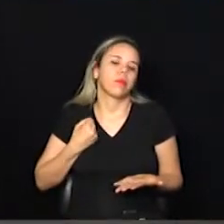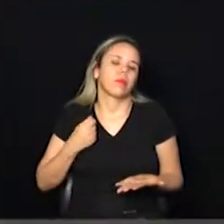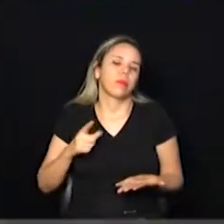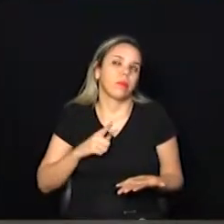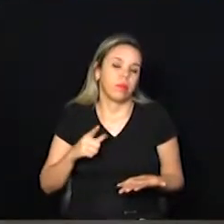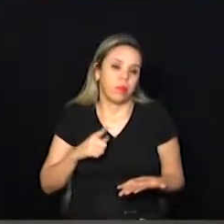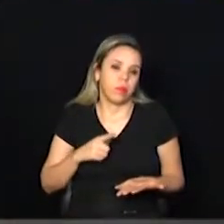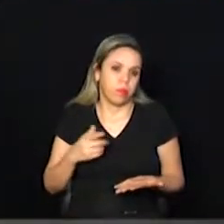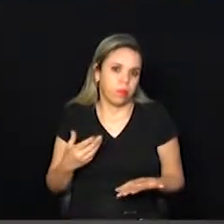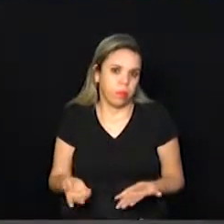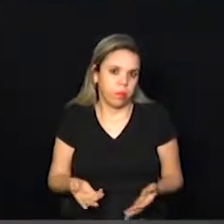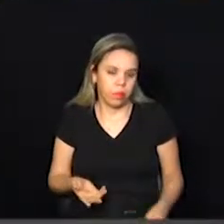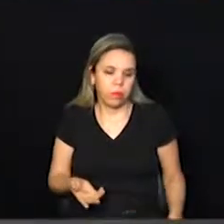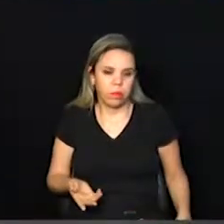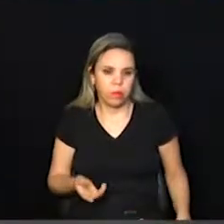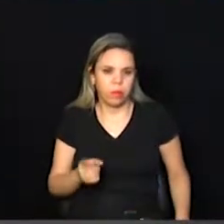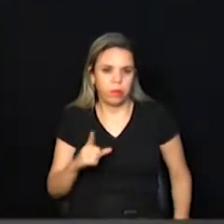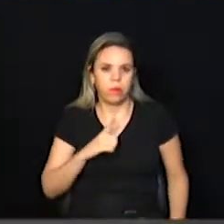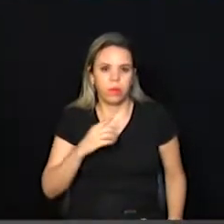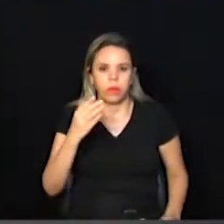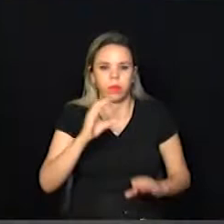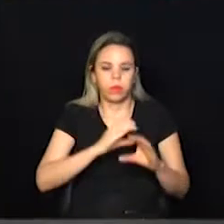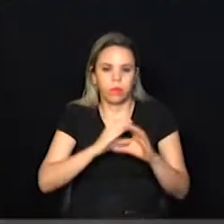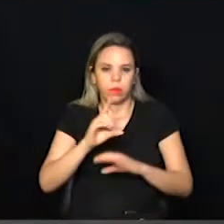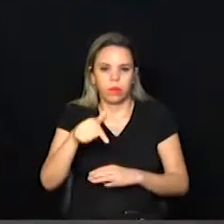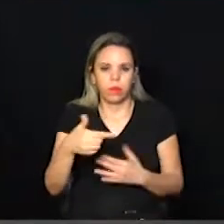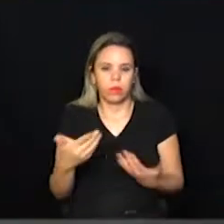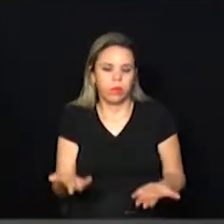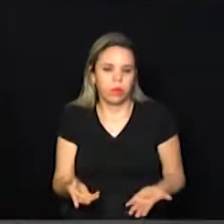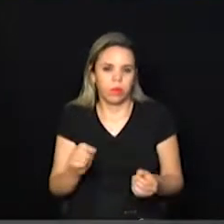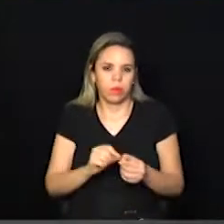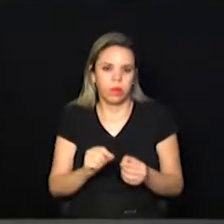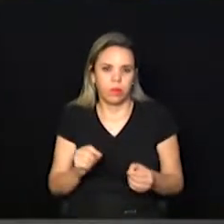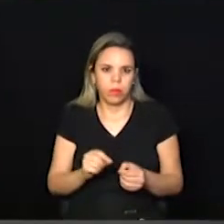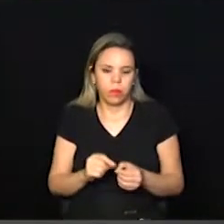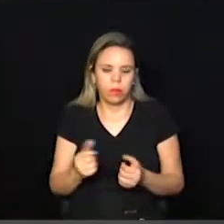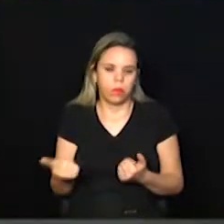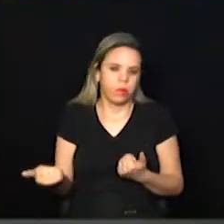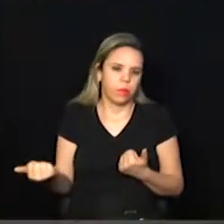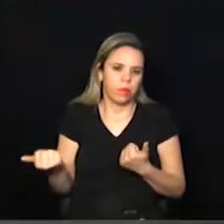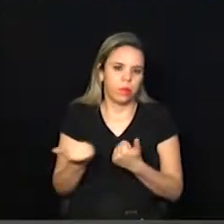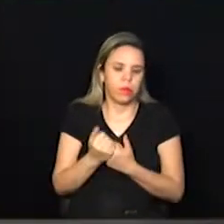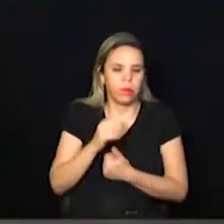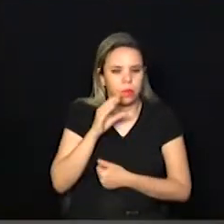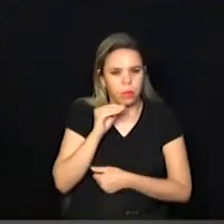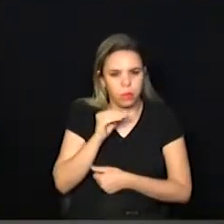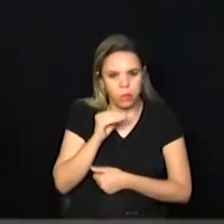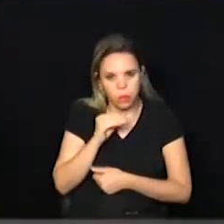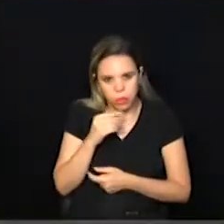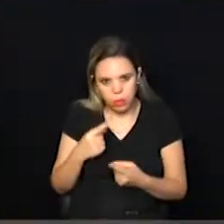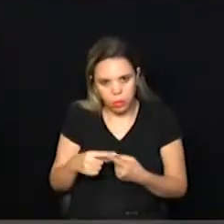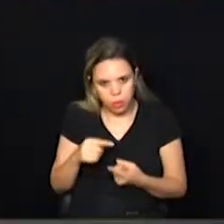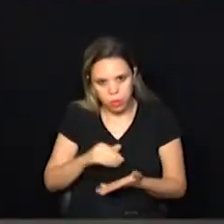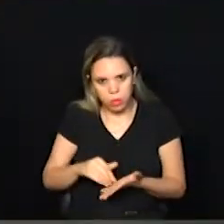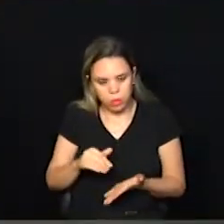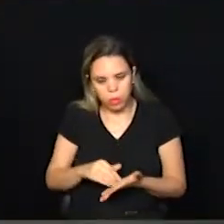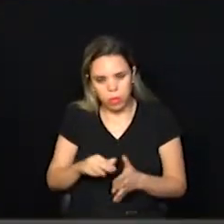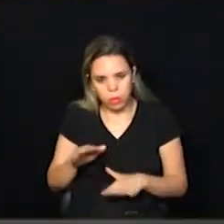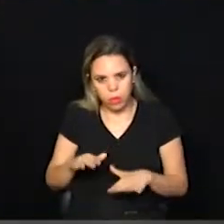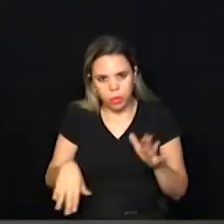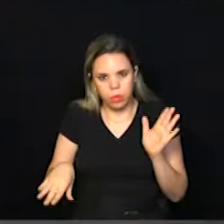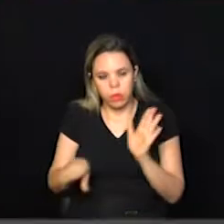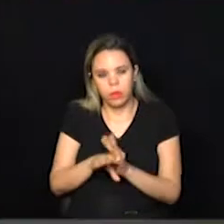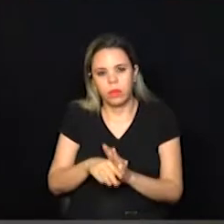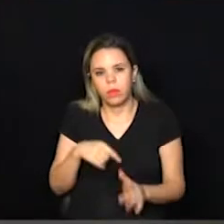deveríamos ter e se haverá concurso público para fazer essa reposição? Porque, secretário, o que muitas vezes chega